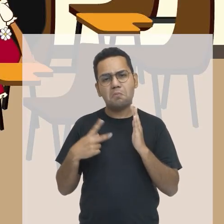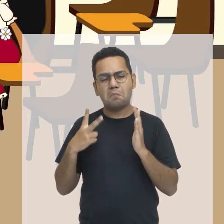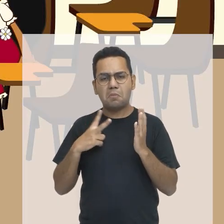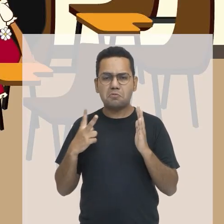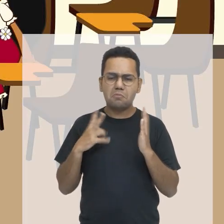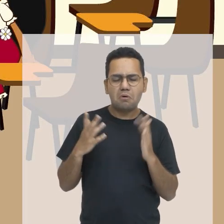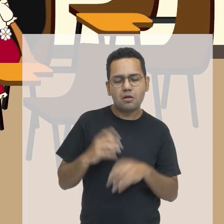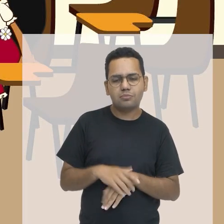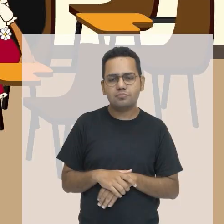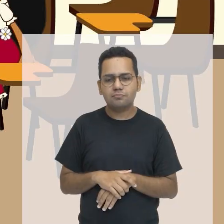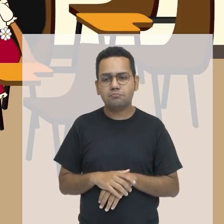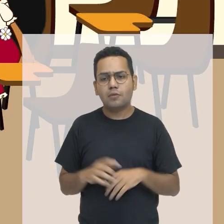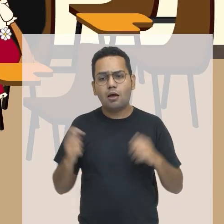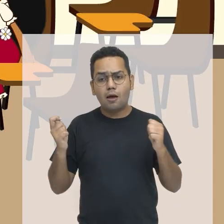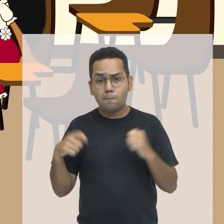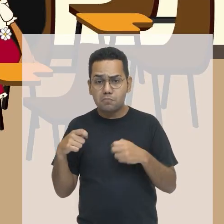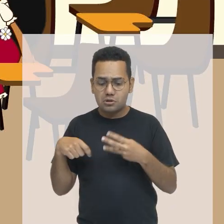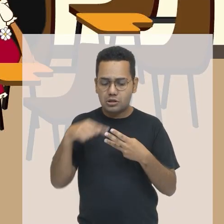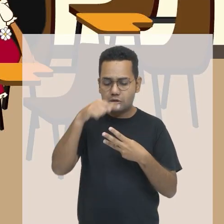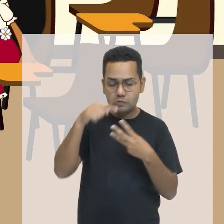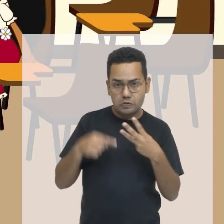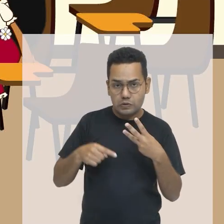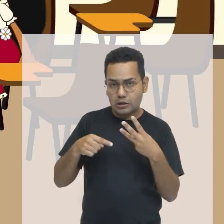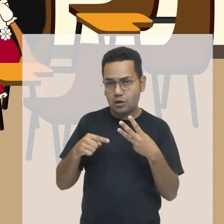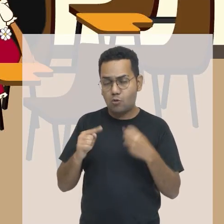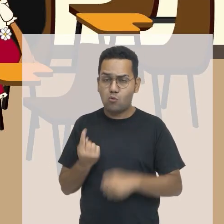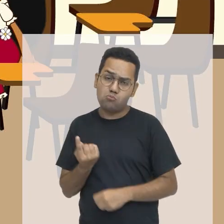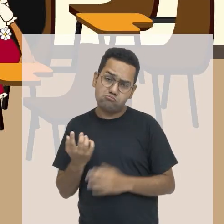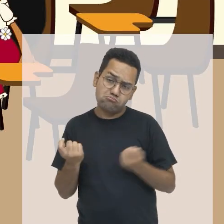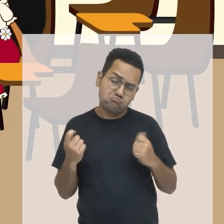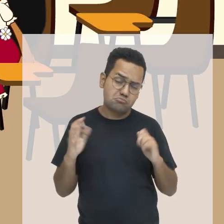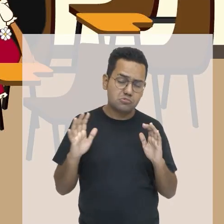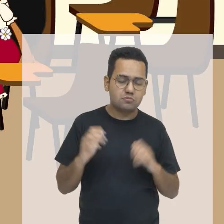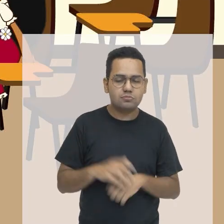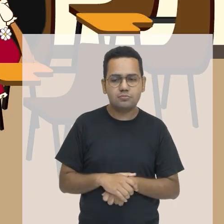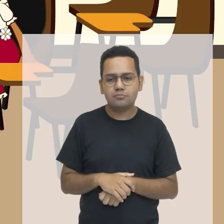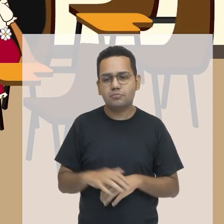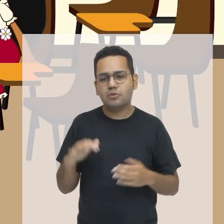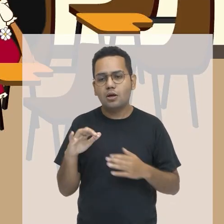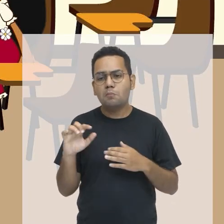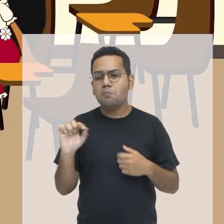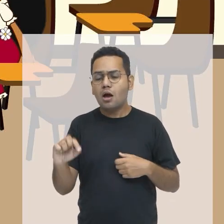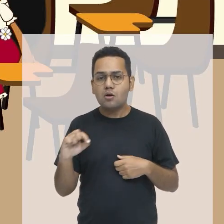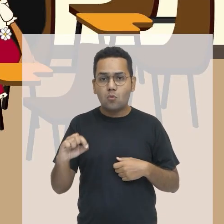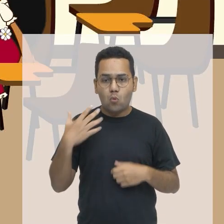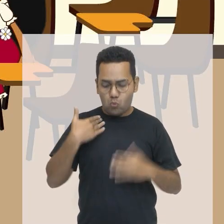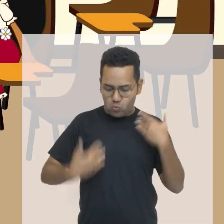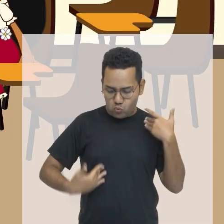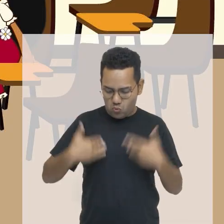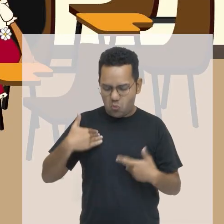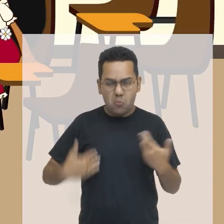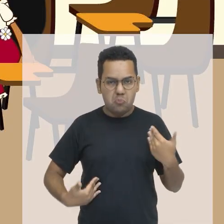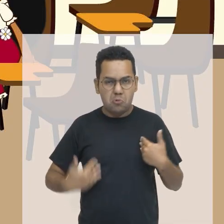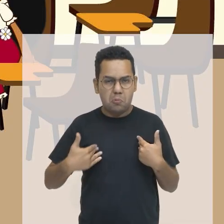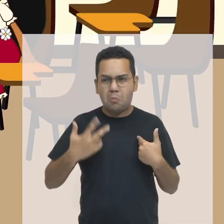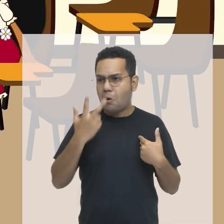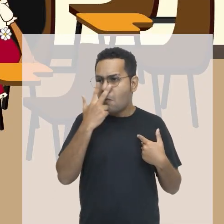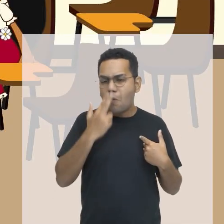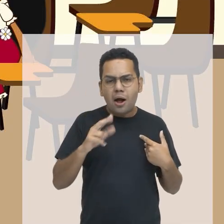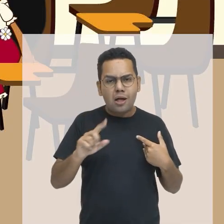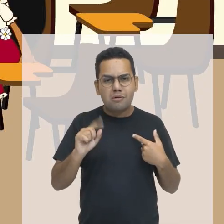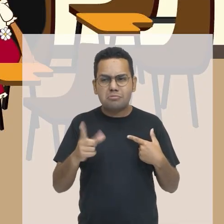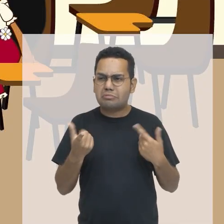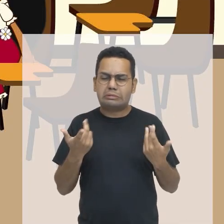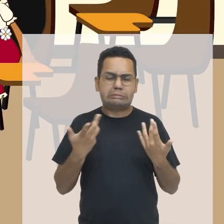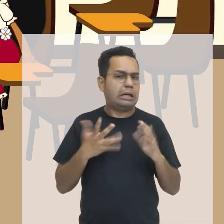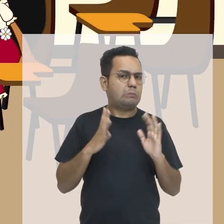um elemento, pode ser todos, enfim. Então, o corpo dele, os gestos dele está dando sinais de que ele não está bem, que ele não está